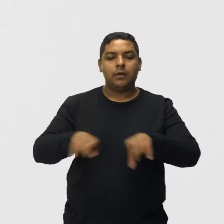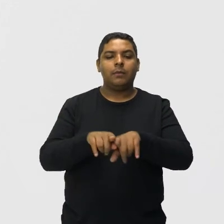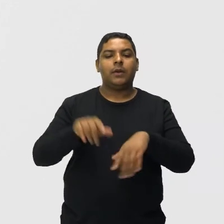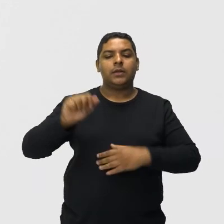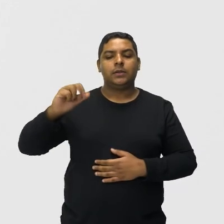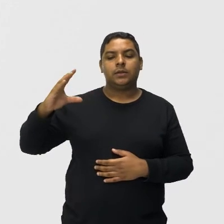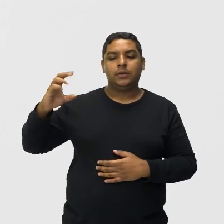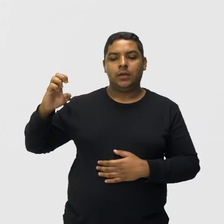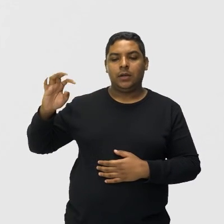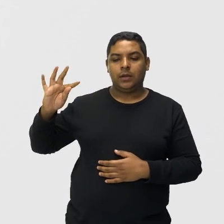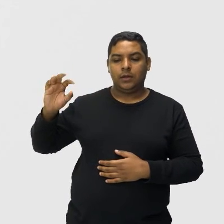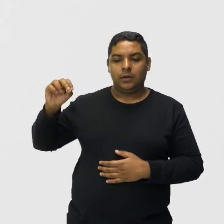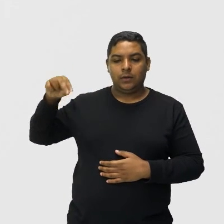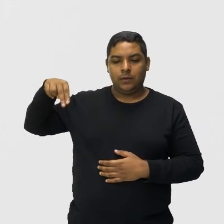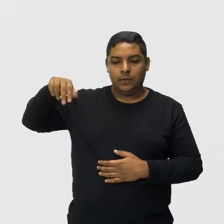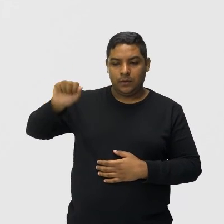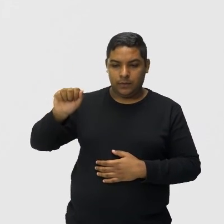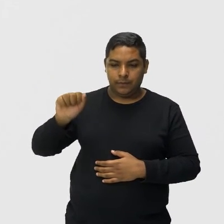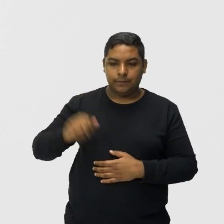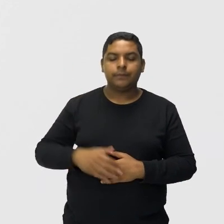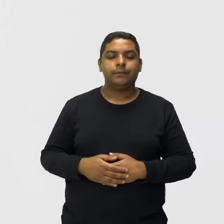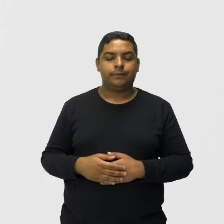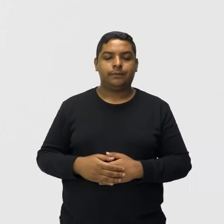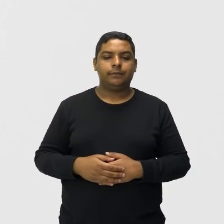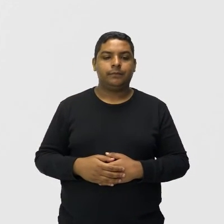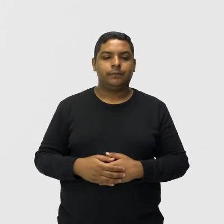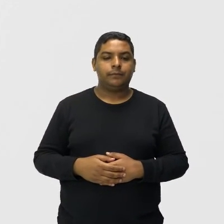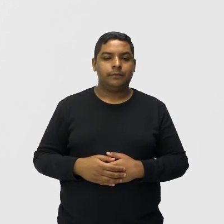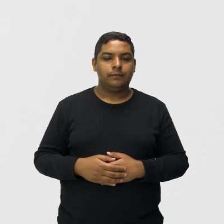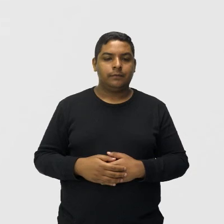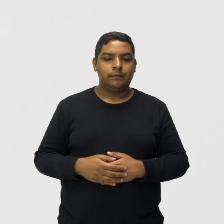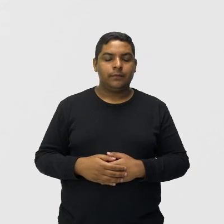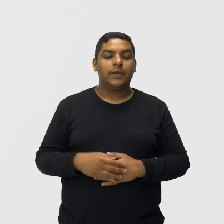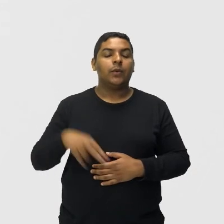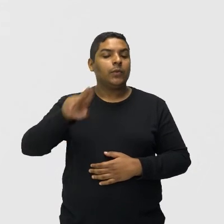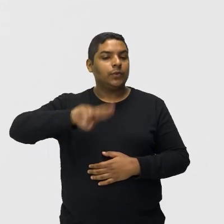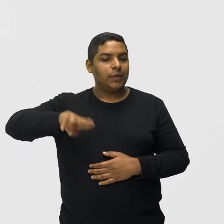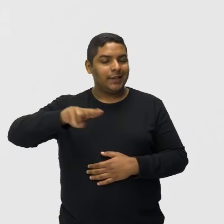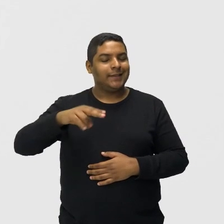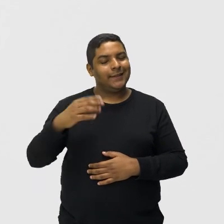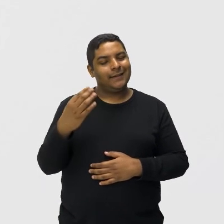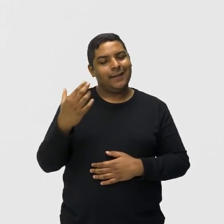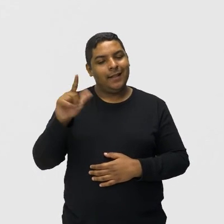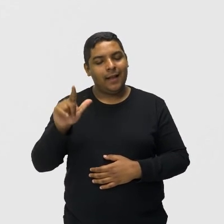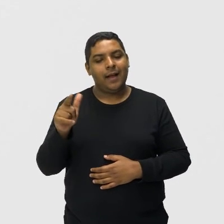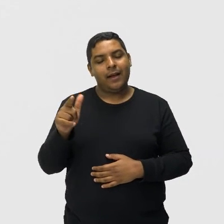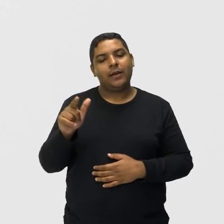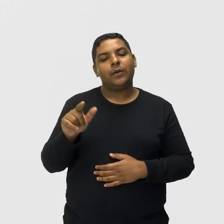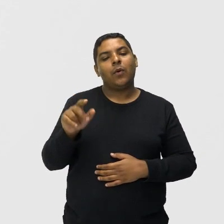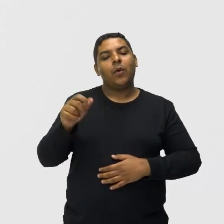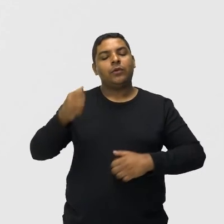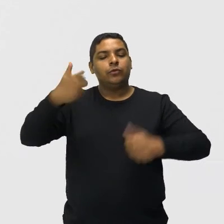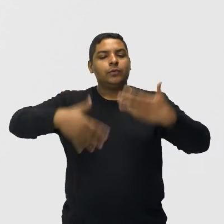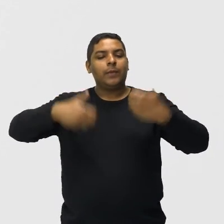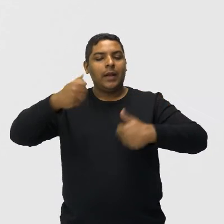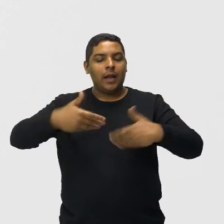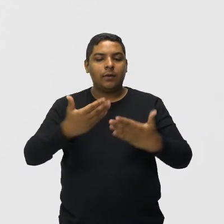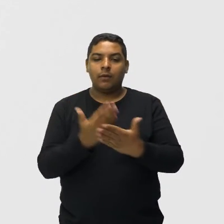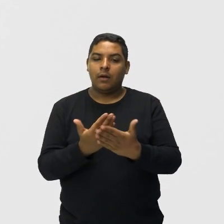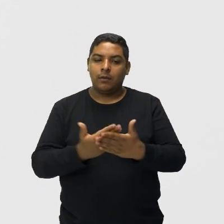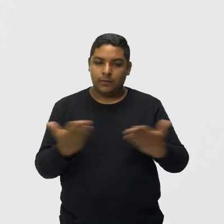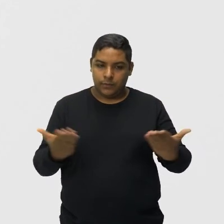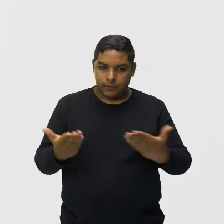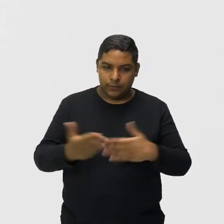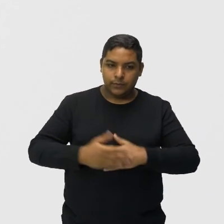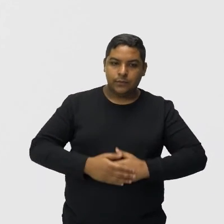bom? Classificar esses dois compostos, ok? Utilizando, logicamente, tudo que foi falado na aula de hoje,